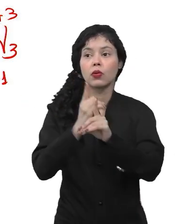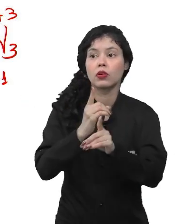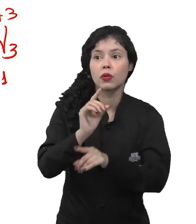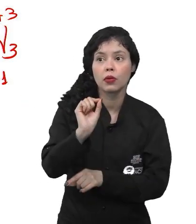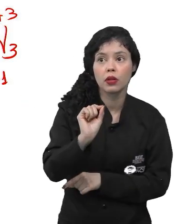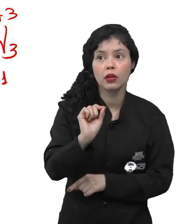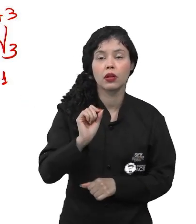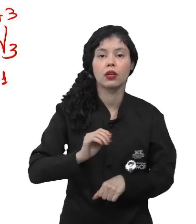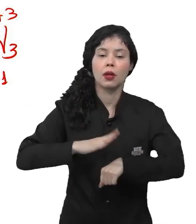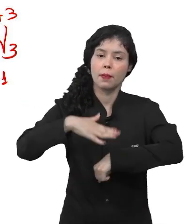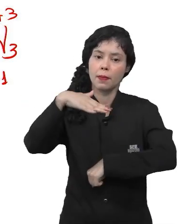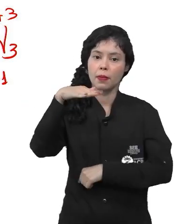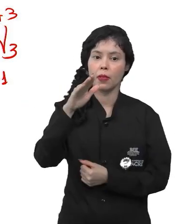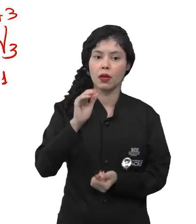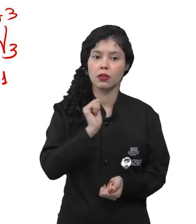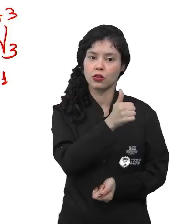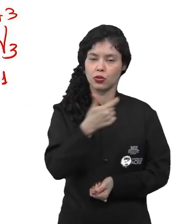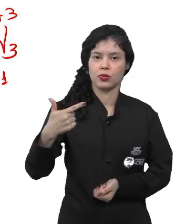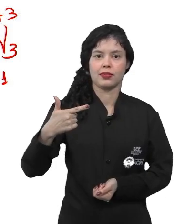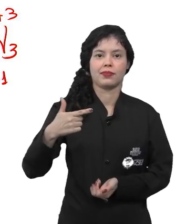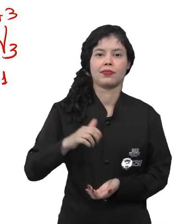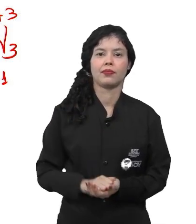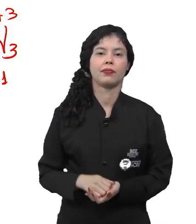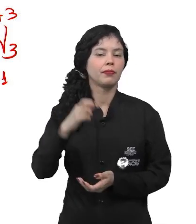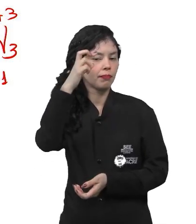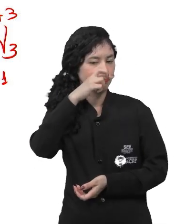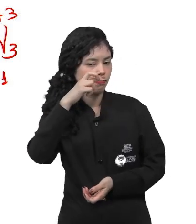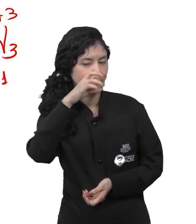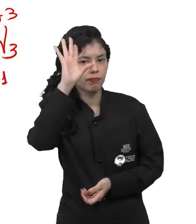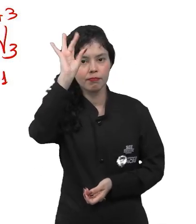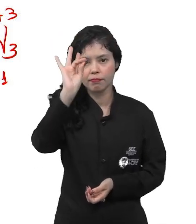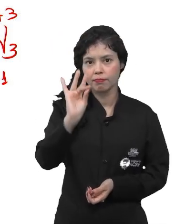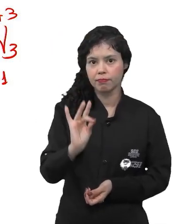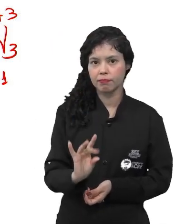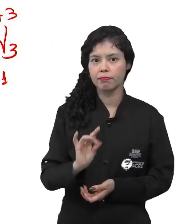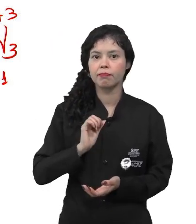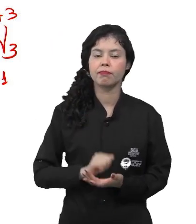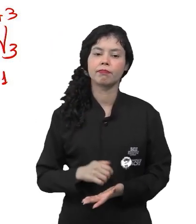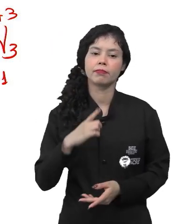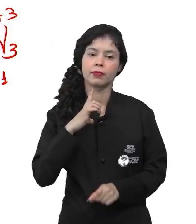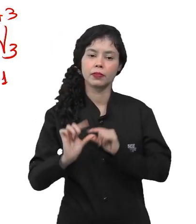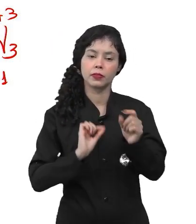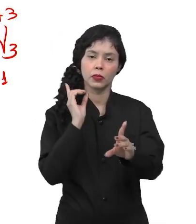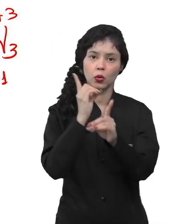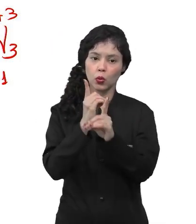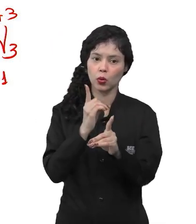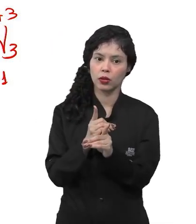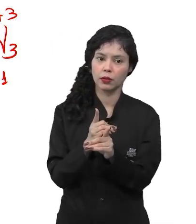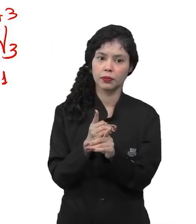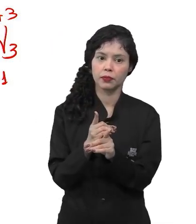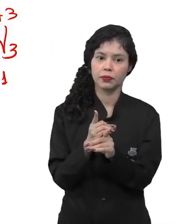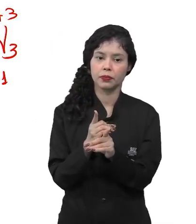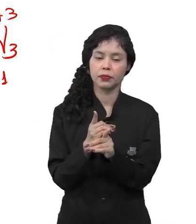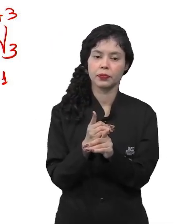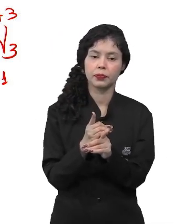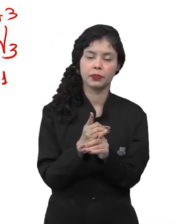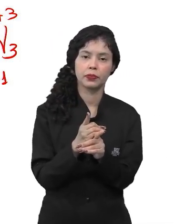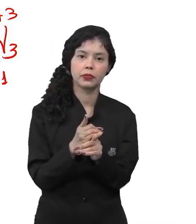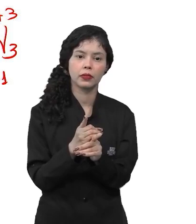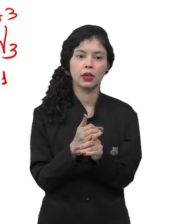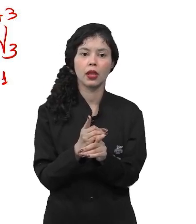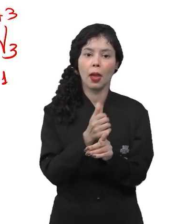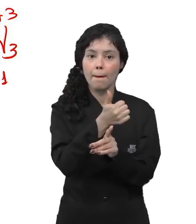encontrar mais 12. Analisando aqui, ó, gente, eu ainda preciso encontrar o carbono. Eu tenho